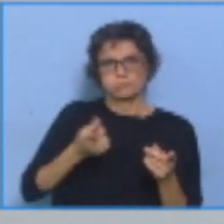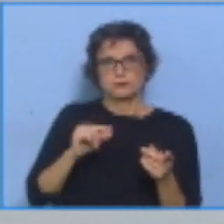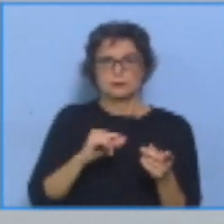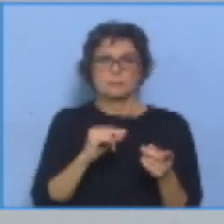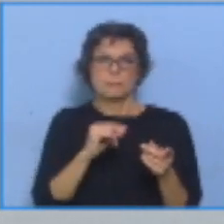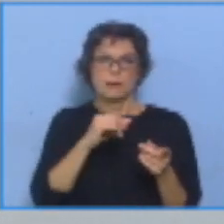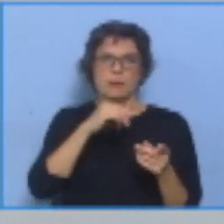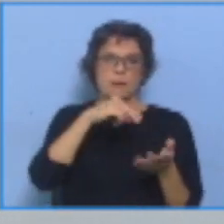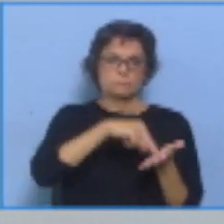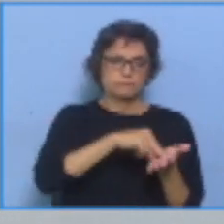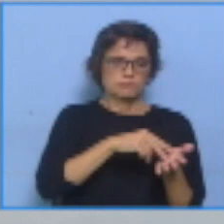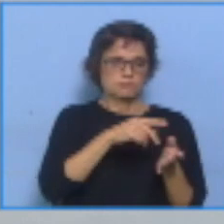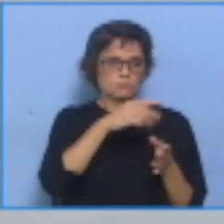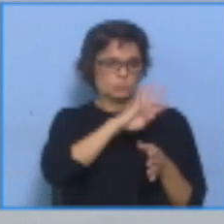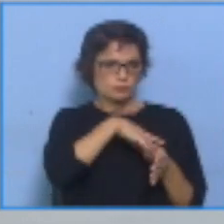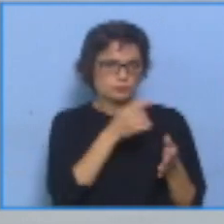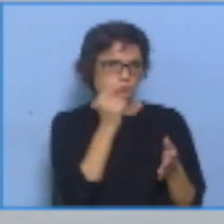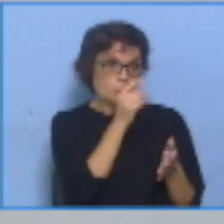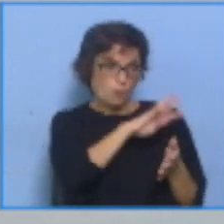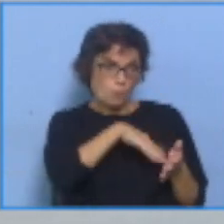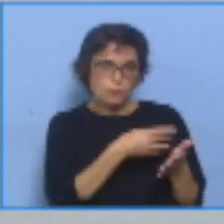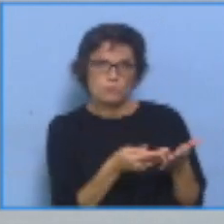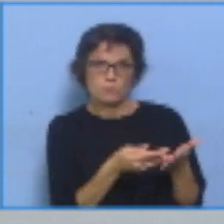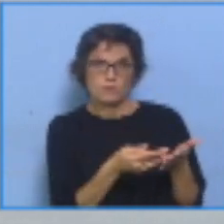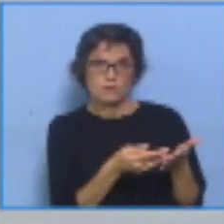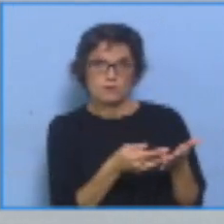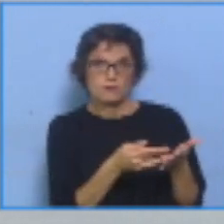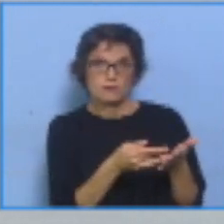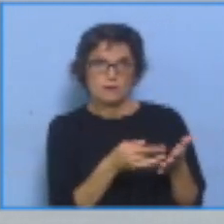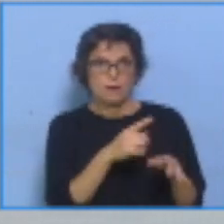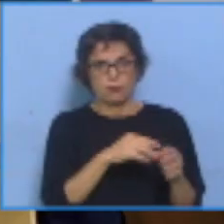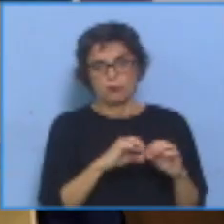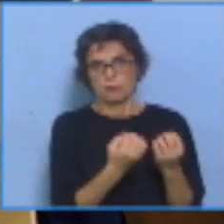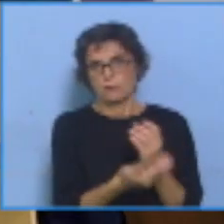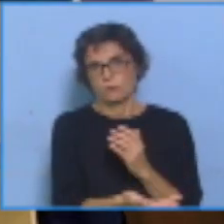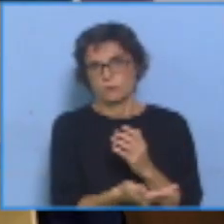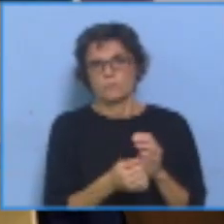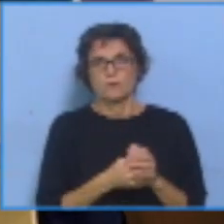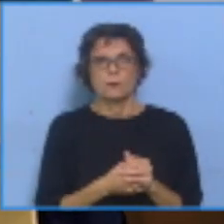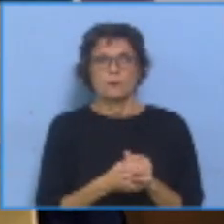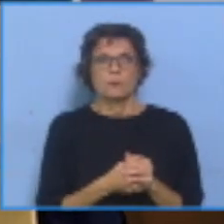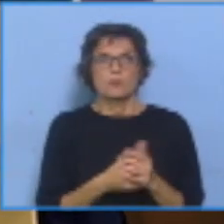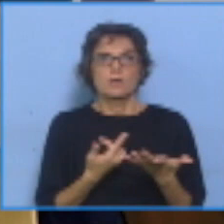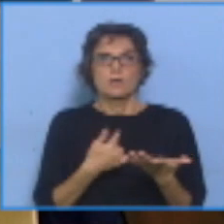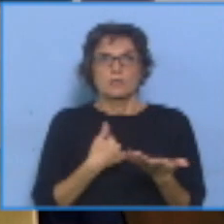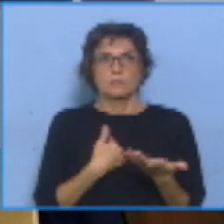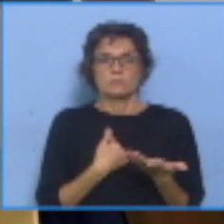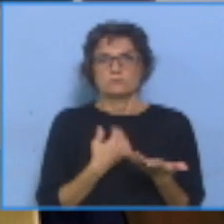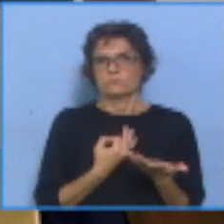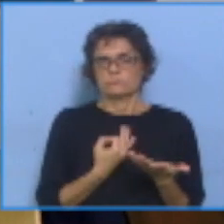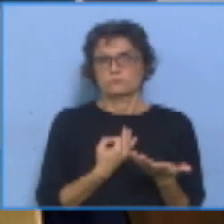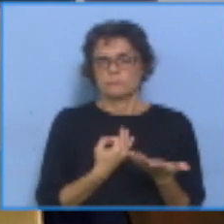digamos, e no espaço político, digamos, no mundo, na atualidade. Eu sou muito